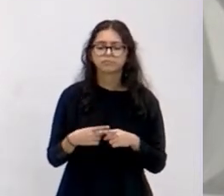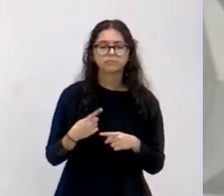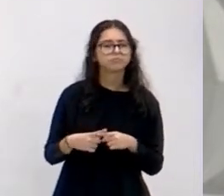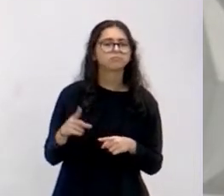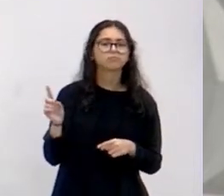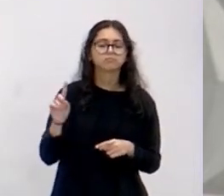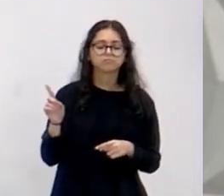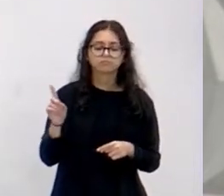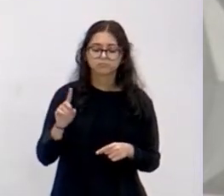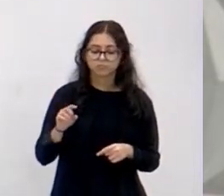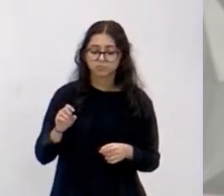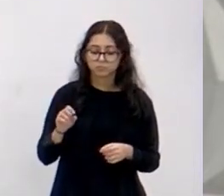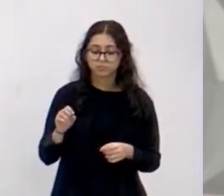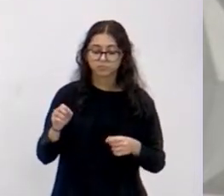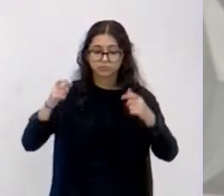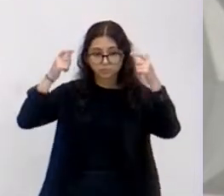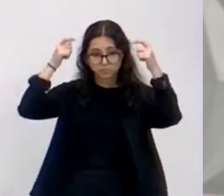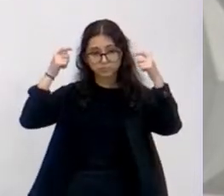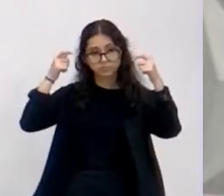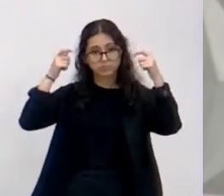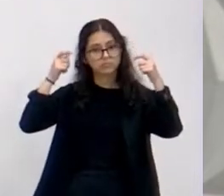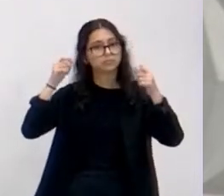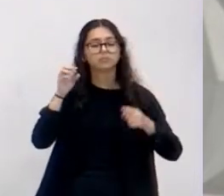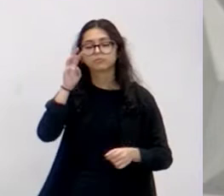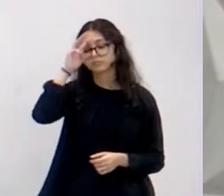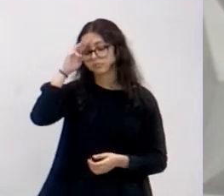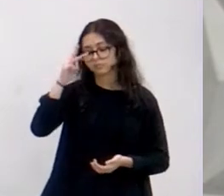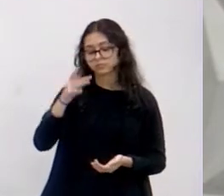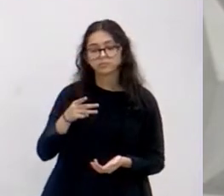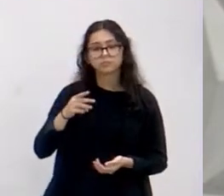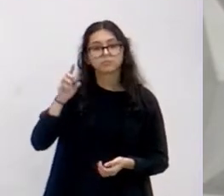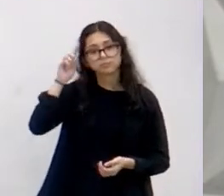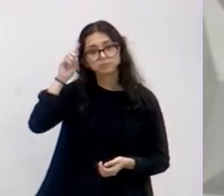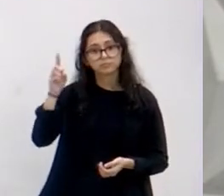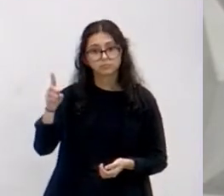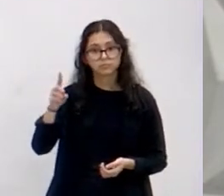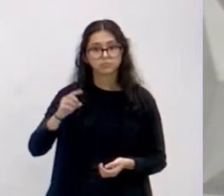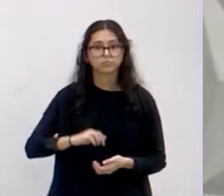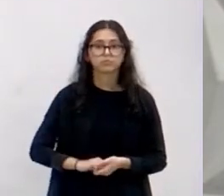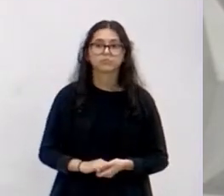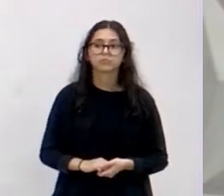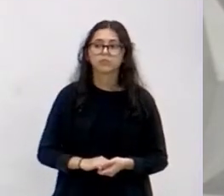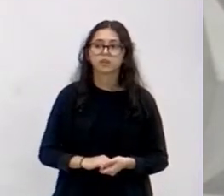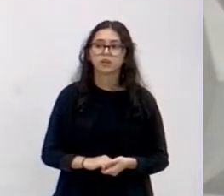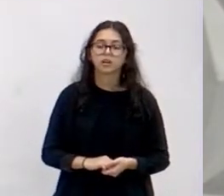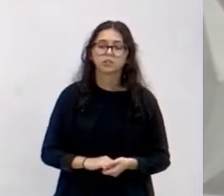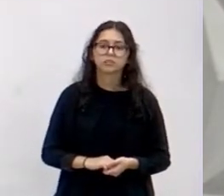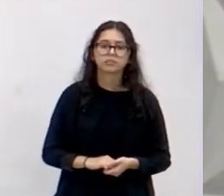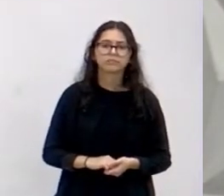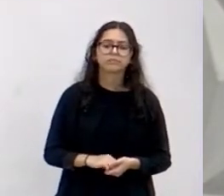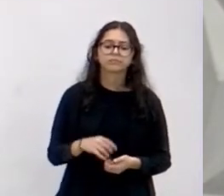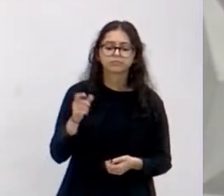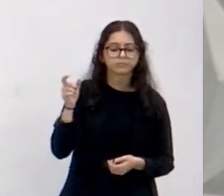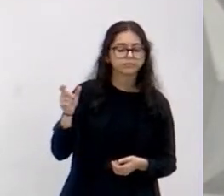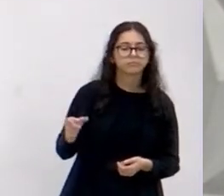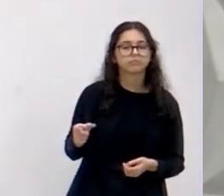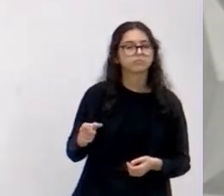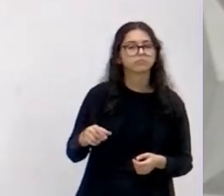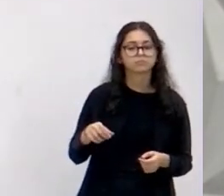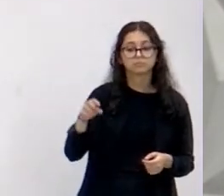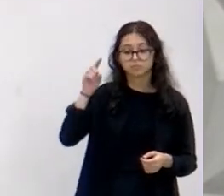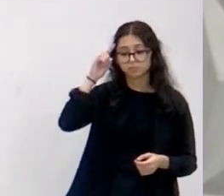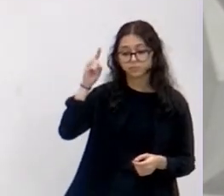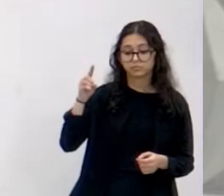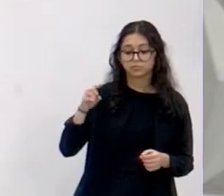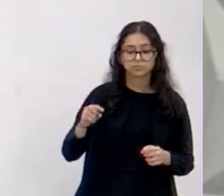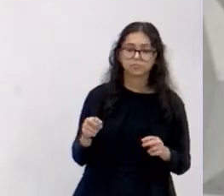que não foi acabe Quem enviou um mensageiro Por que Jezabel Qual é a resposta quem é que mandava naquele reino irmãos